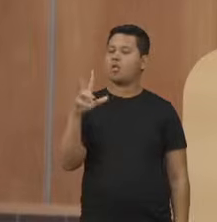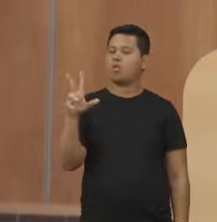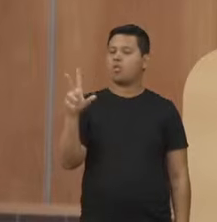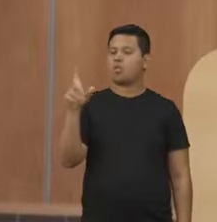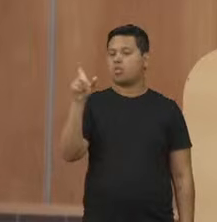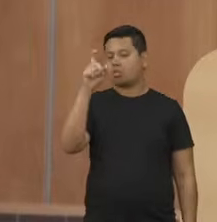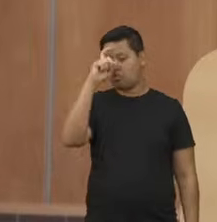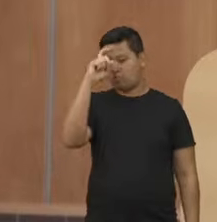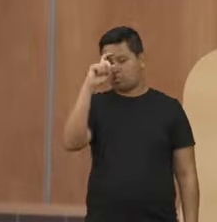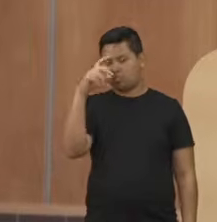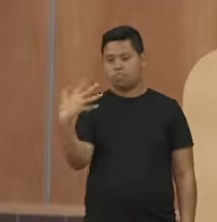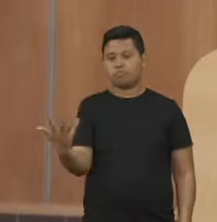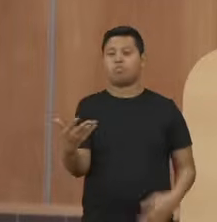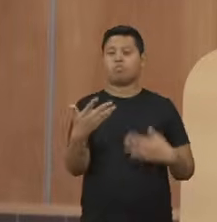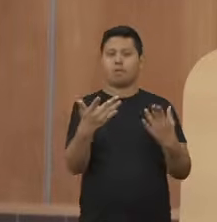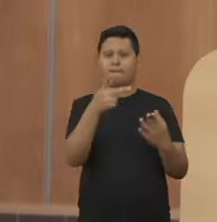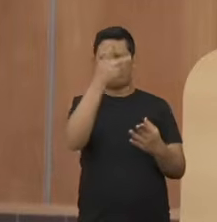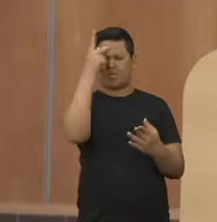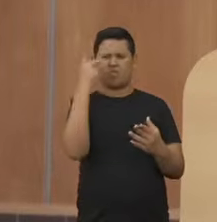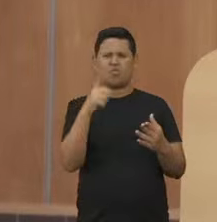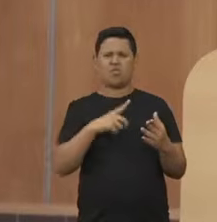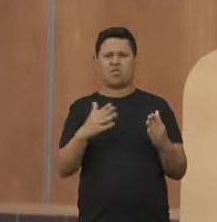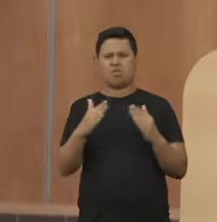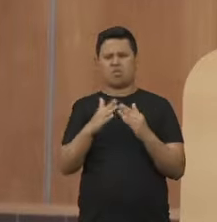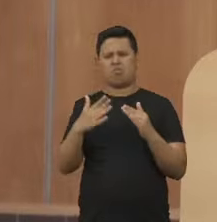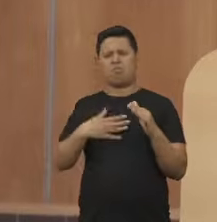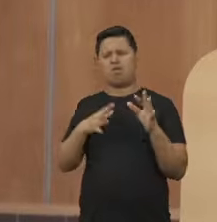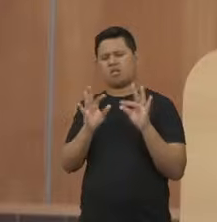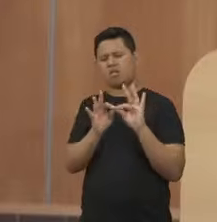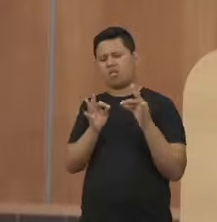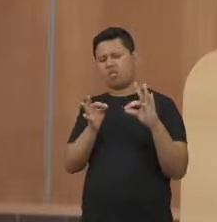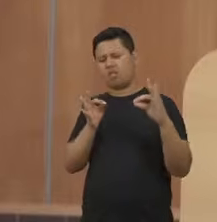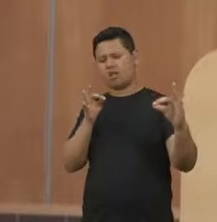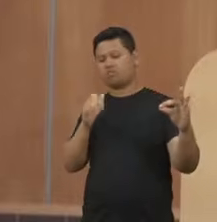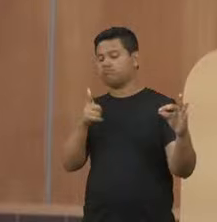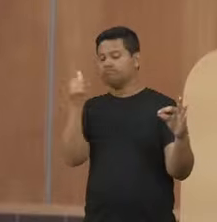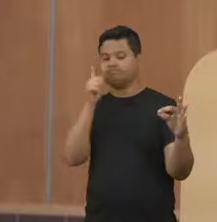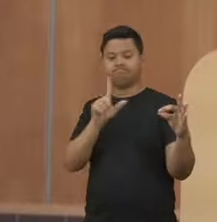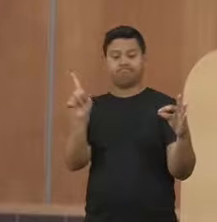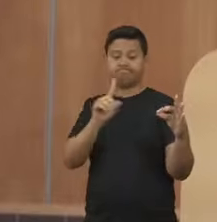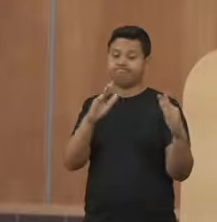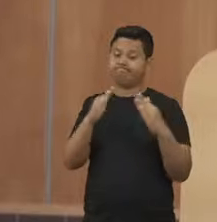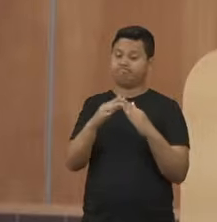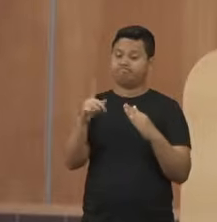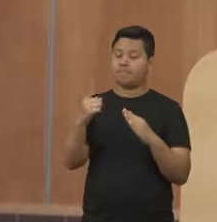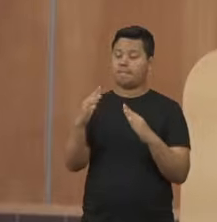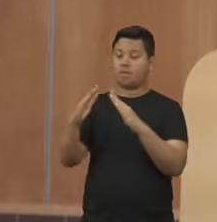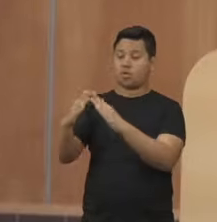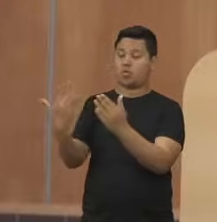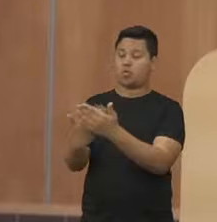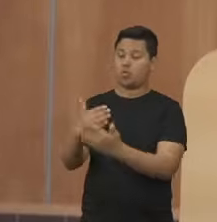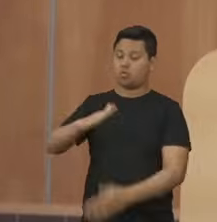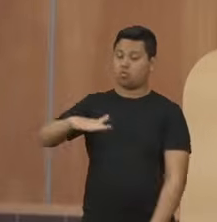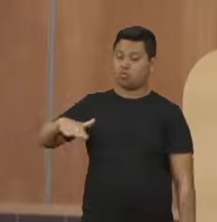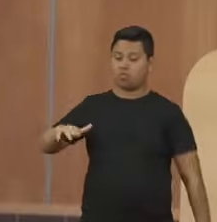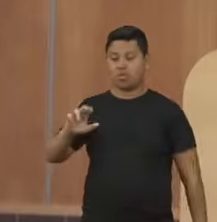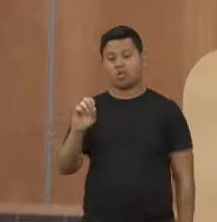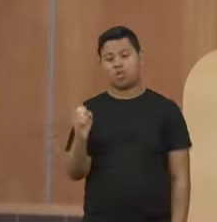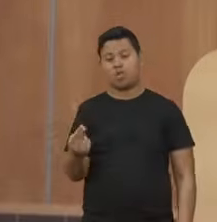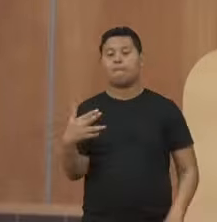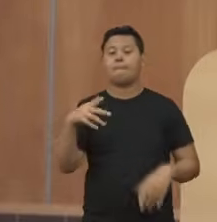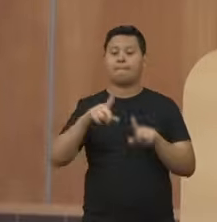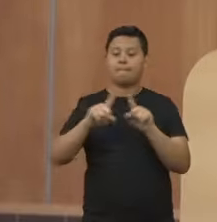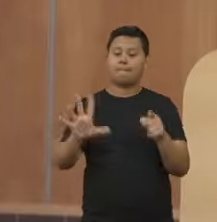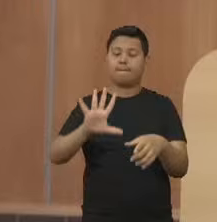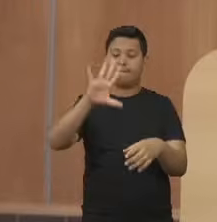ela dificilmente ela tem condições de estar próximo de uma UBS, próximo de uma creche. Então, na região central,